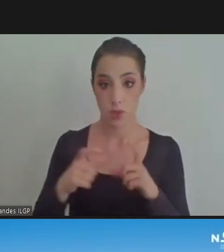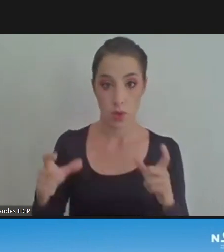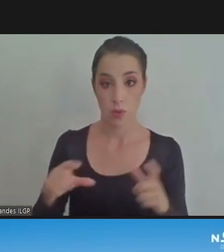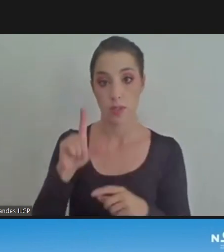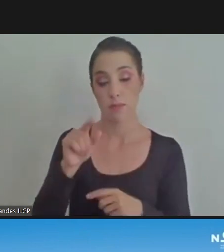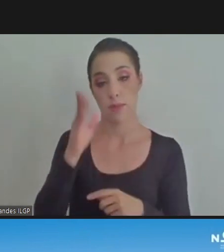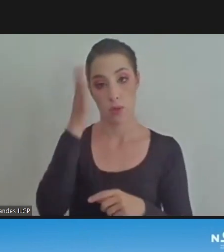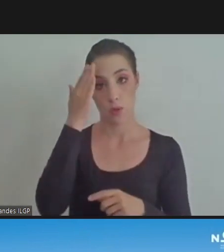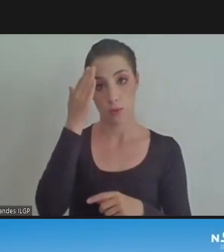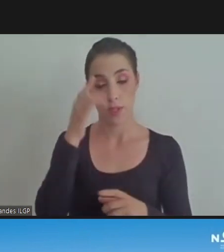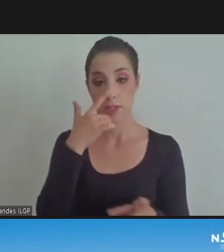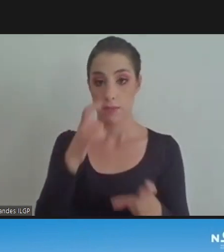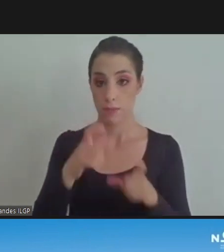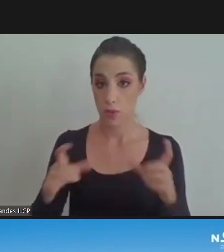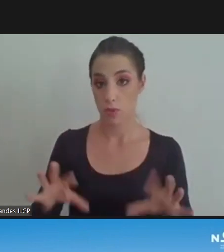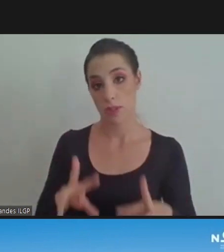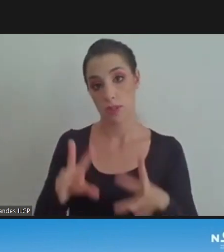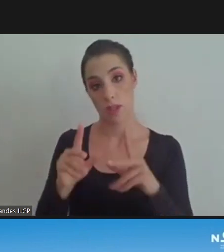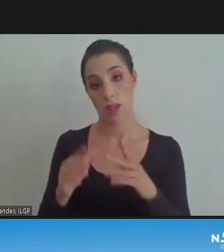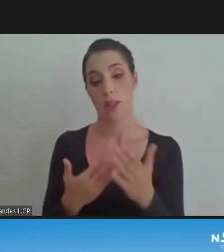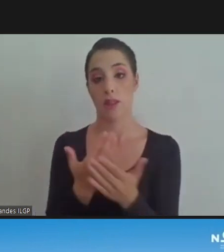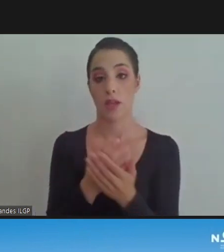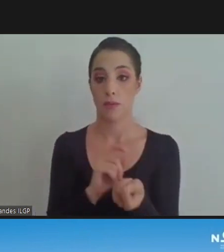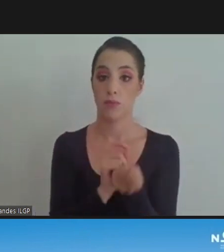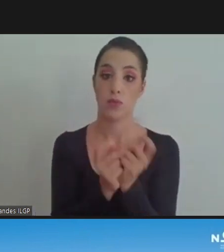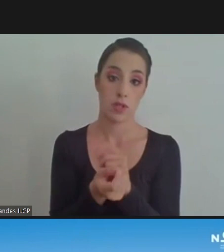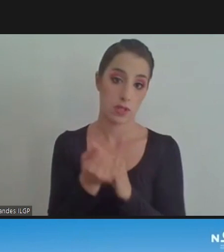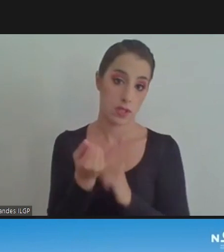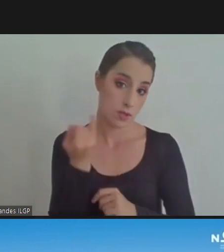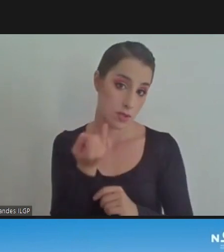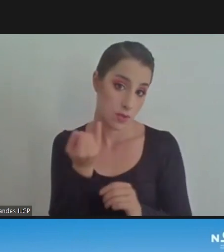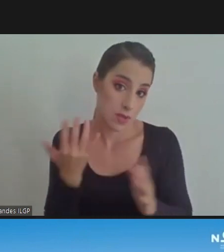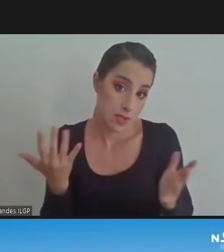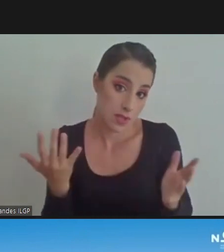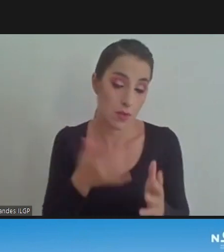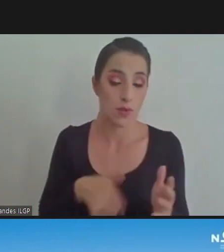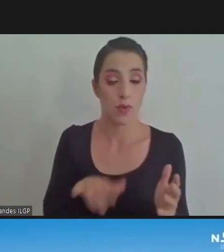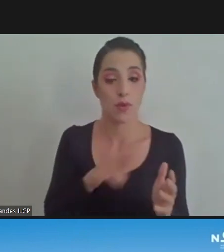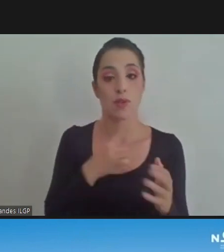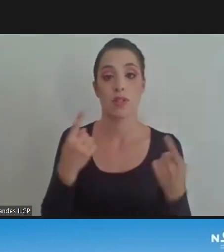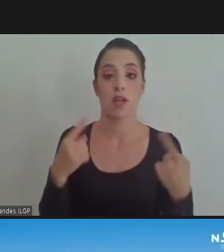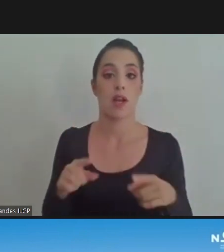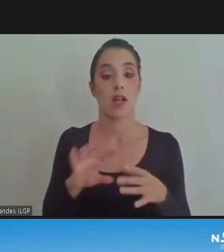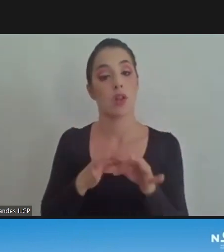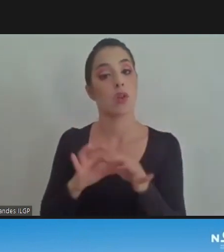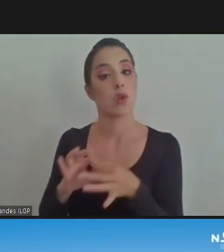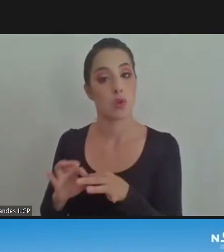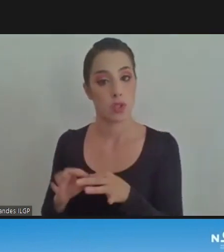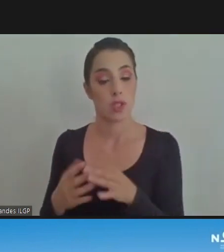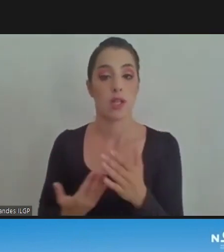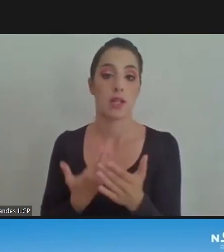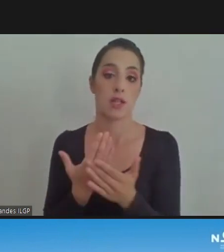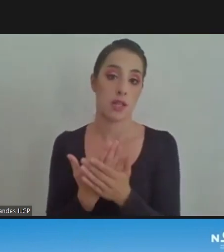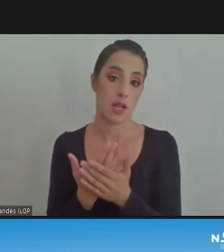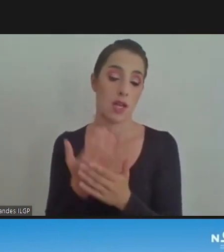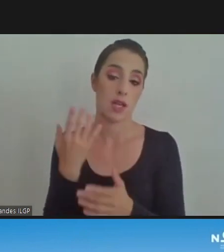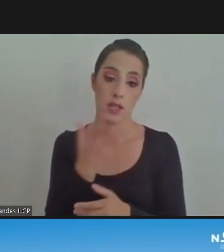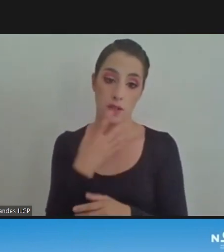das pessoas que você consegue transformar as instituições, né? Então, nós temos a lógica de ofertas individuais